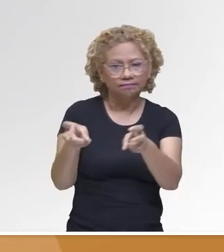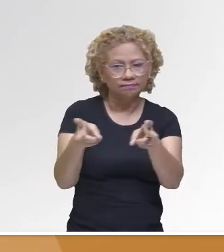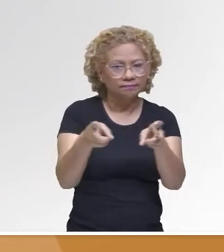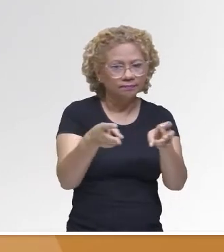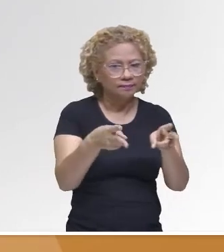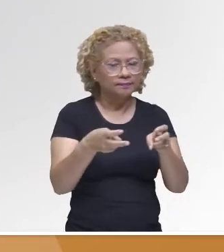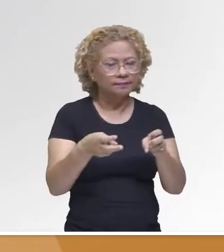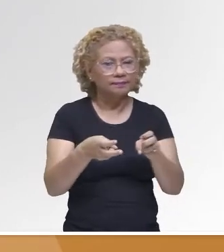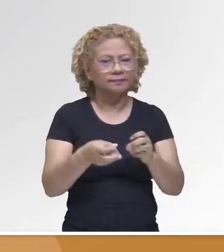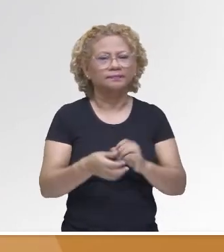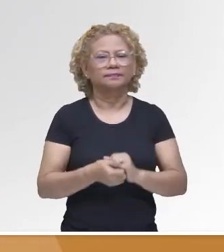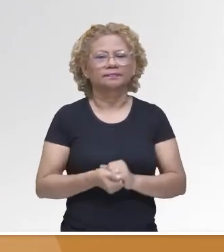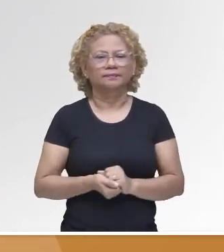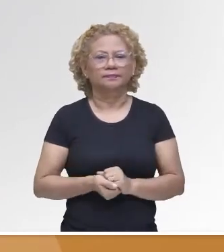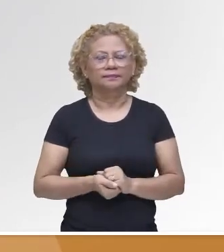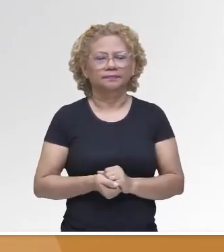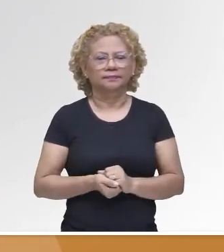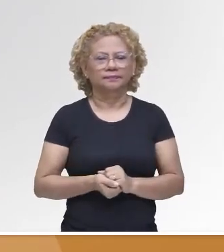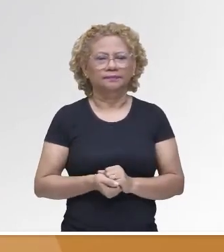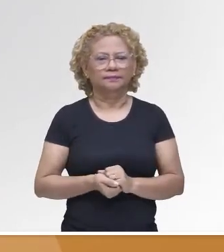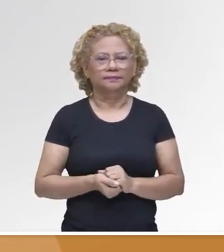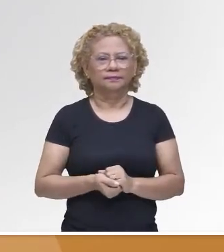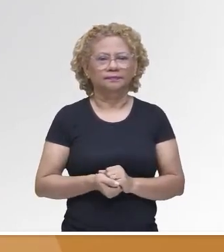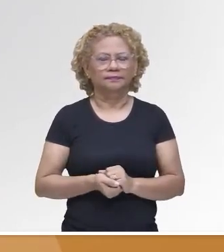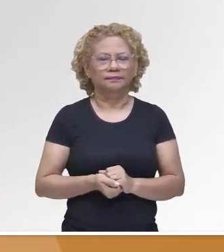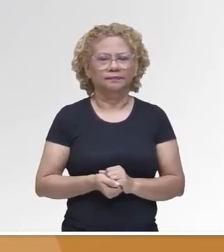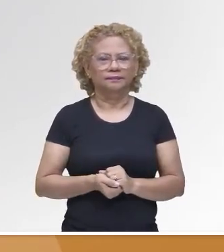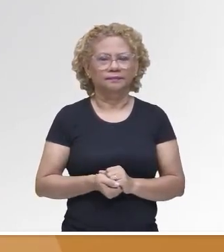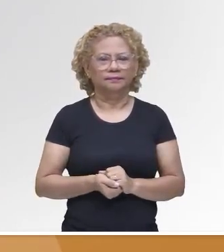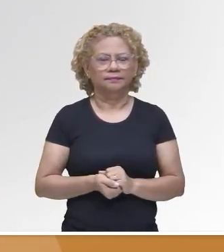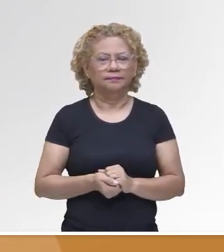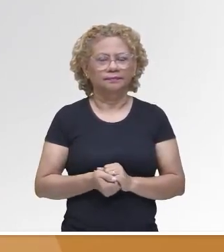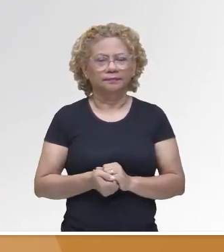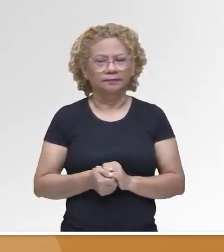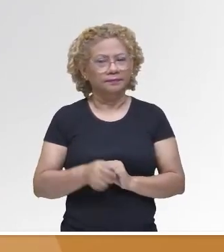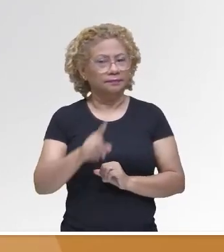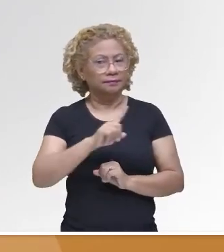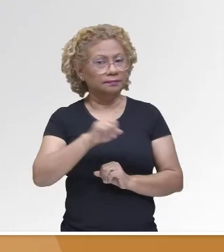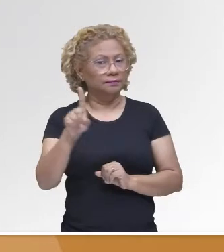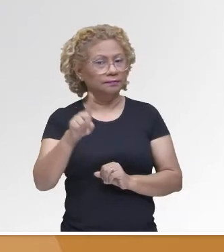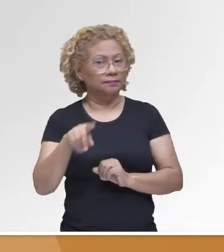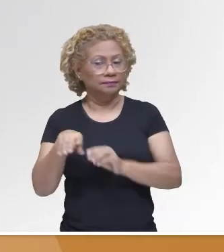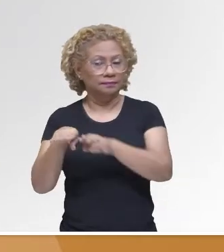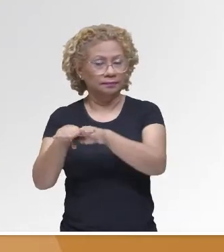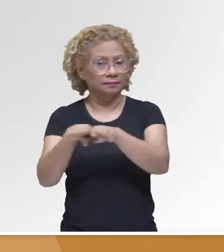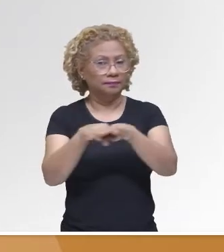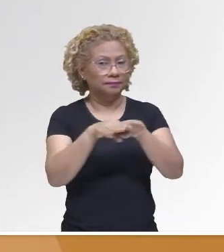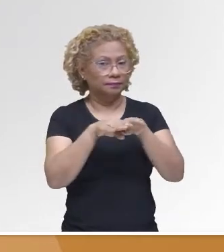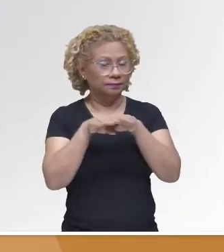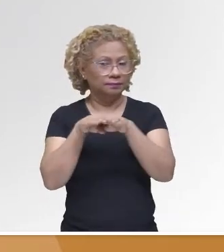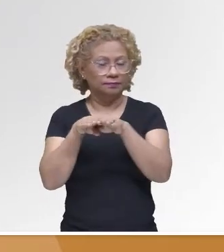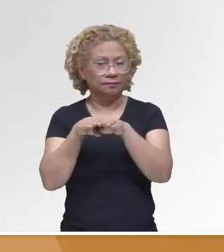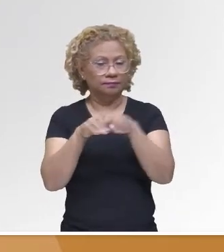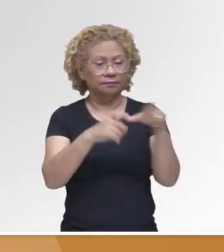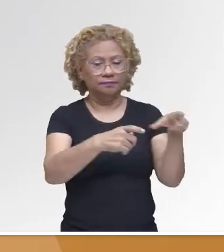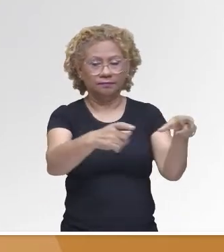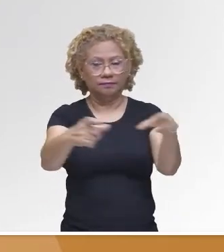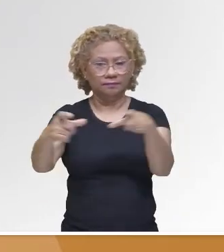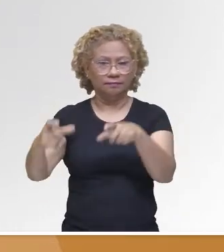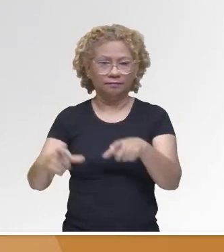Então, né, não é igual em todo lugar, como eu falei da língua, mas tem outras coisas também que não são,